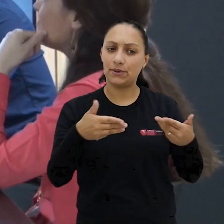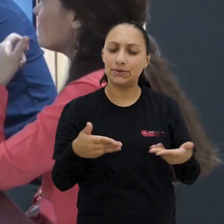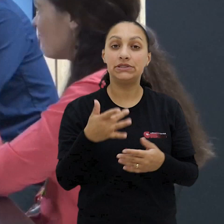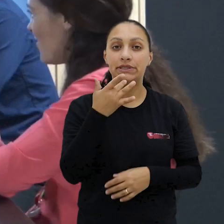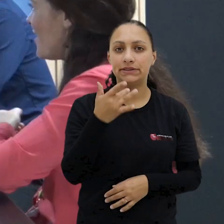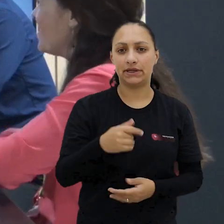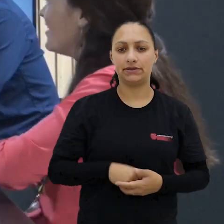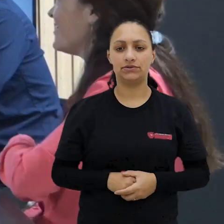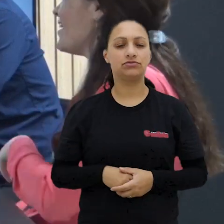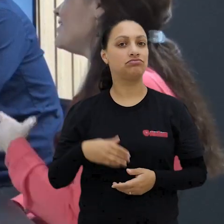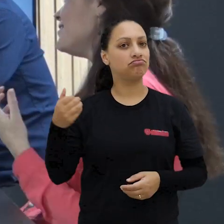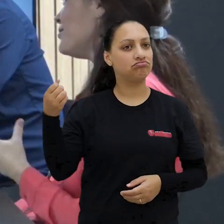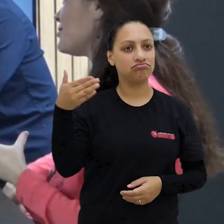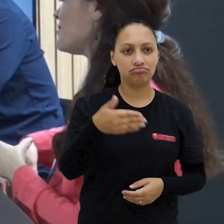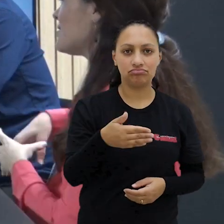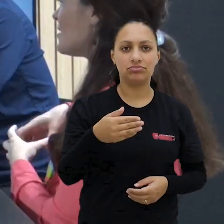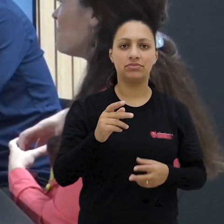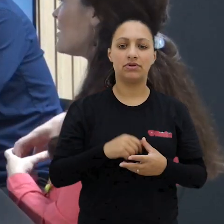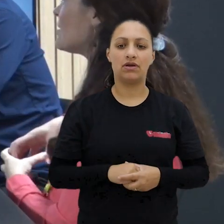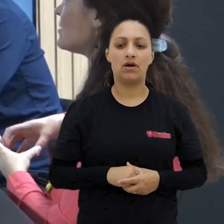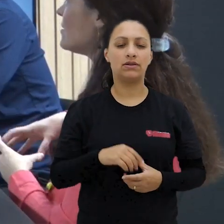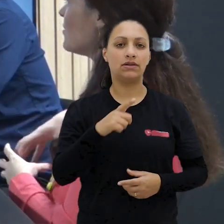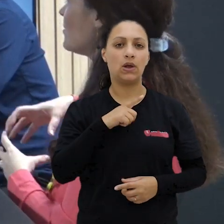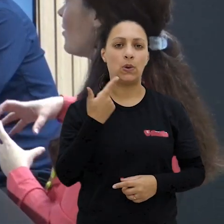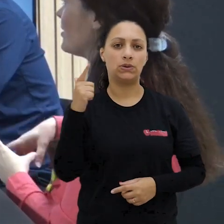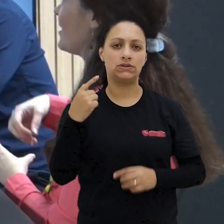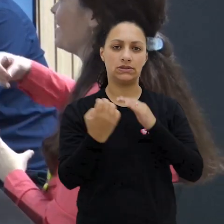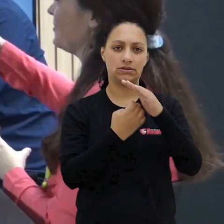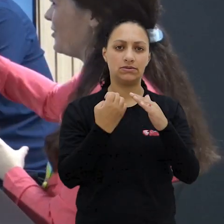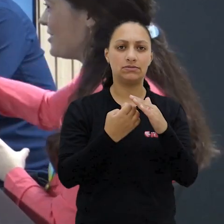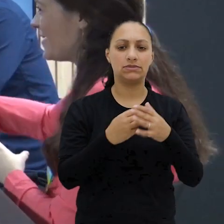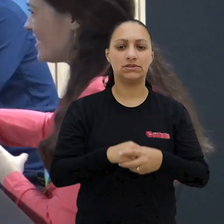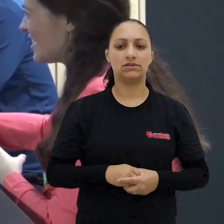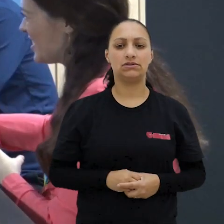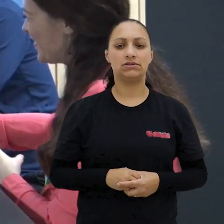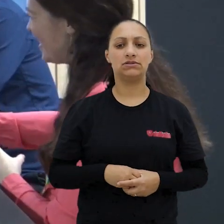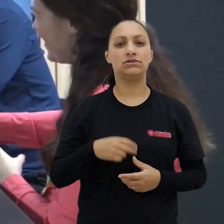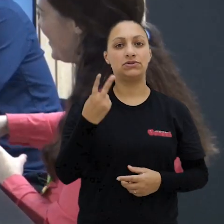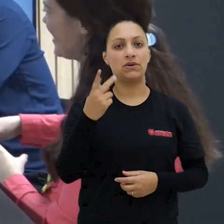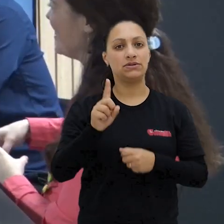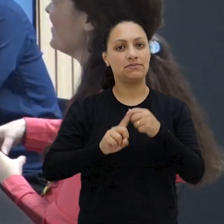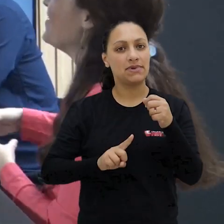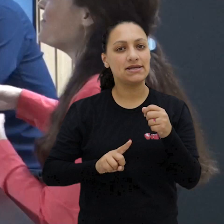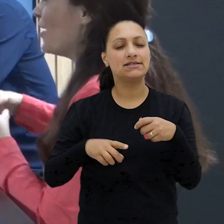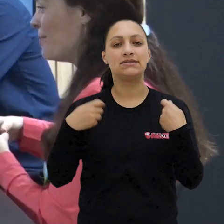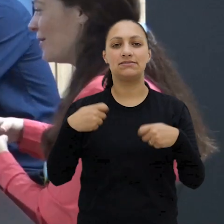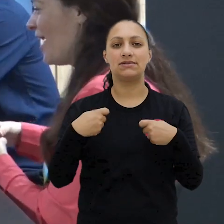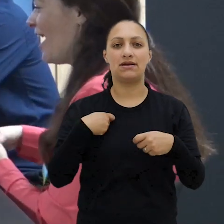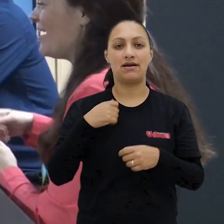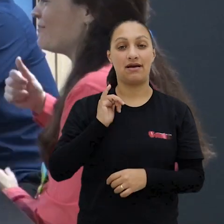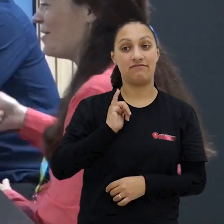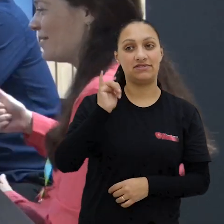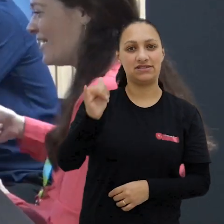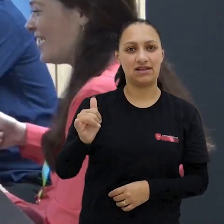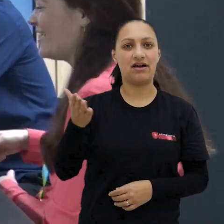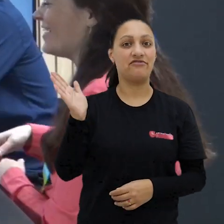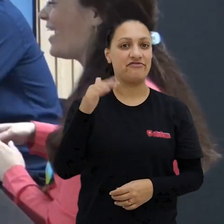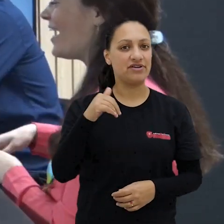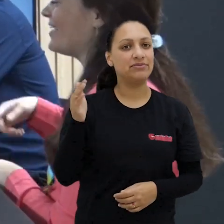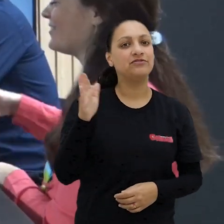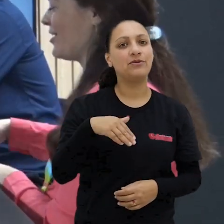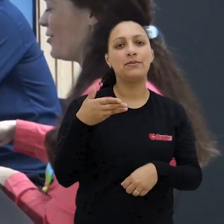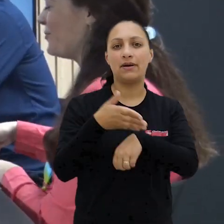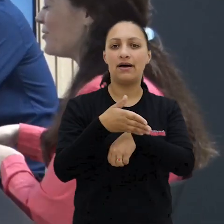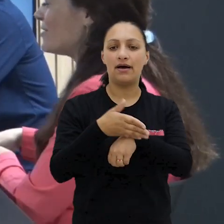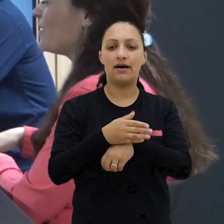de tarde, vem. Aí tem outras empresas que são, daqui a 2 meses a gente vai ter uma ação, vamos